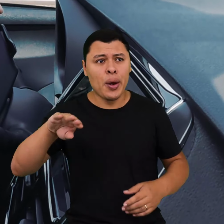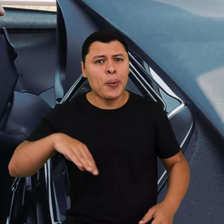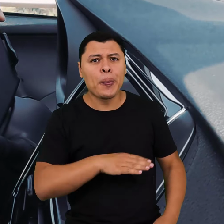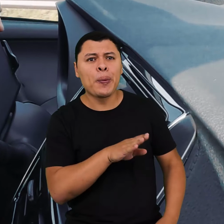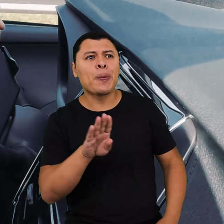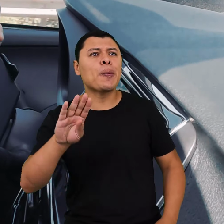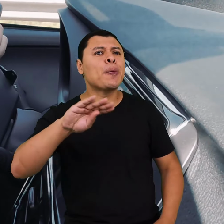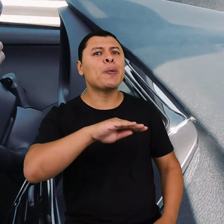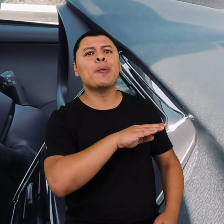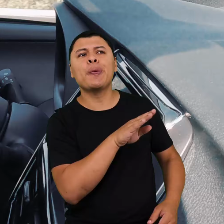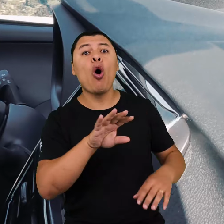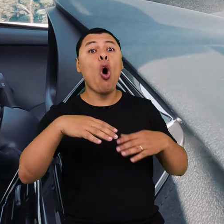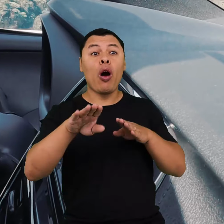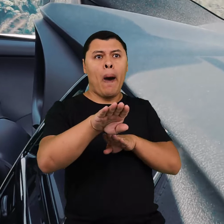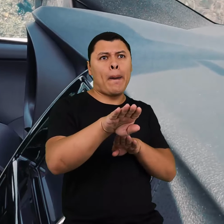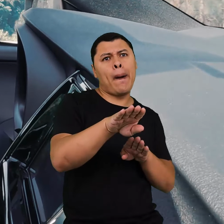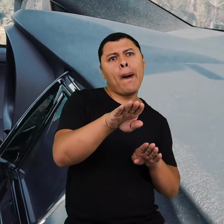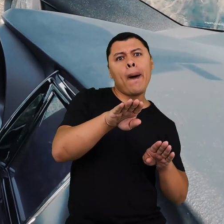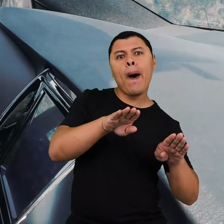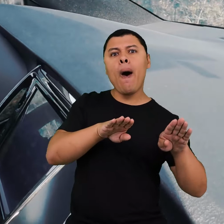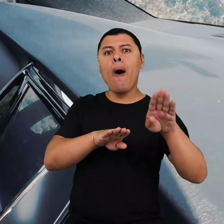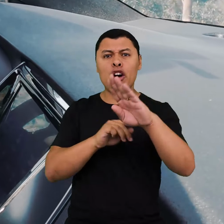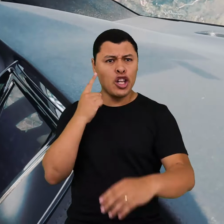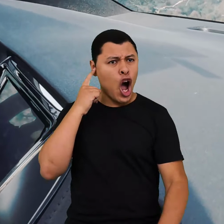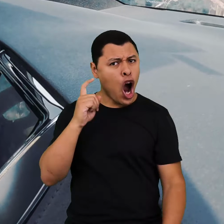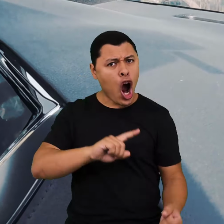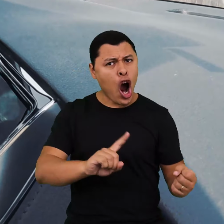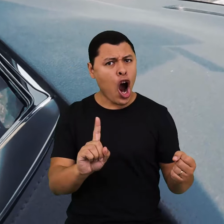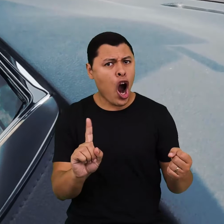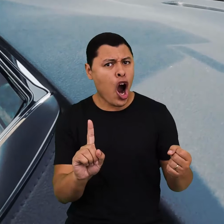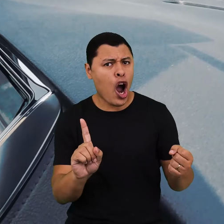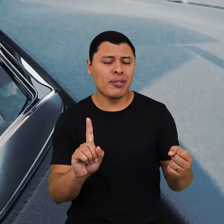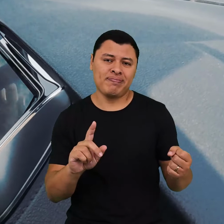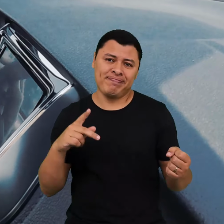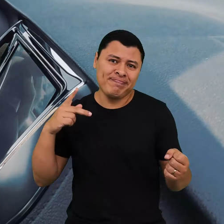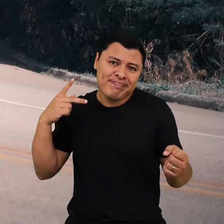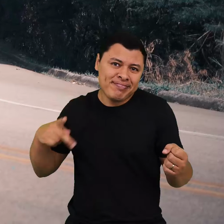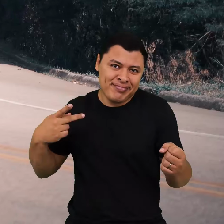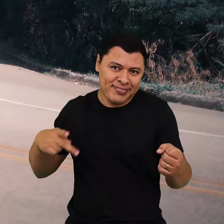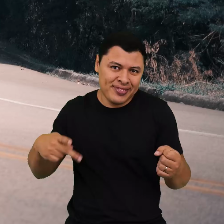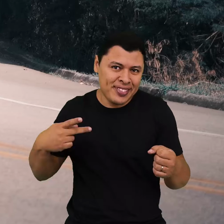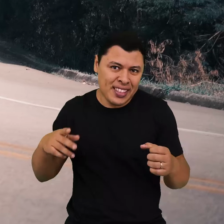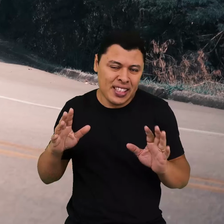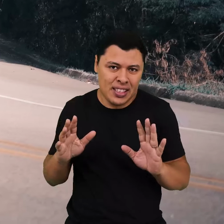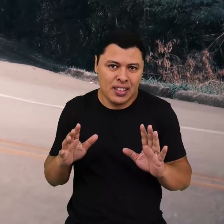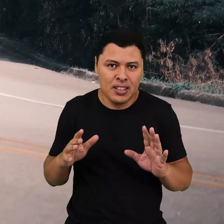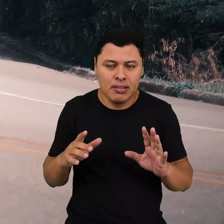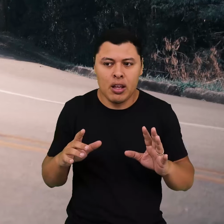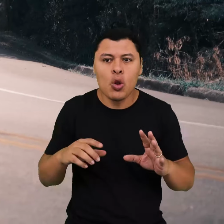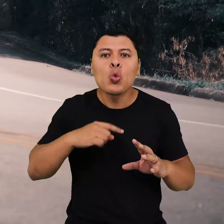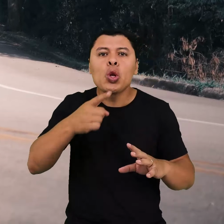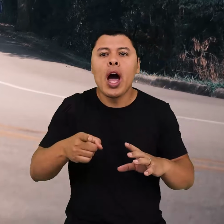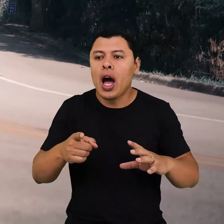situação que você vai fazer uma ultrapassagem, você vai lidar com esse ronco na rotação mais alta possível, né? E não tem isolamento